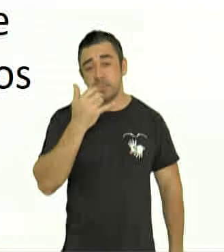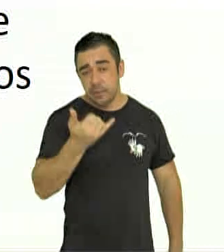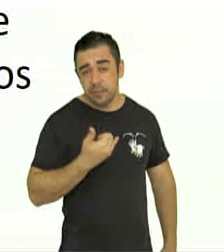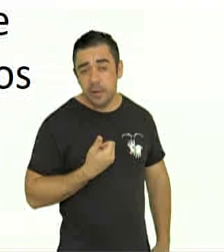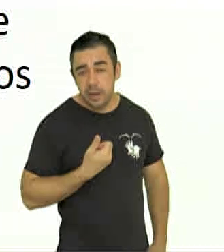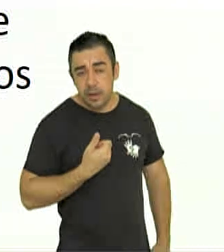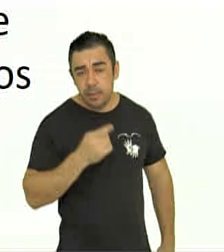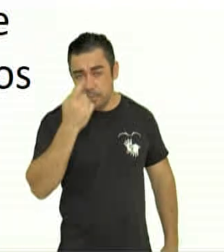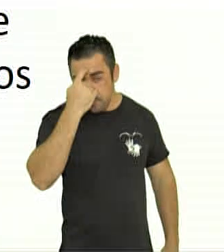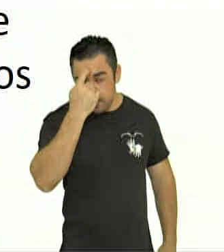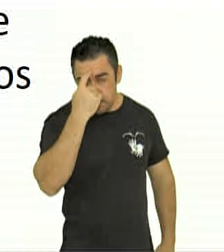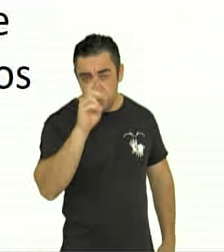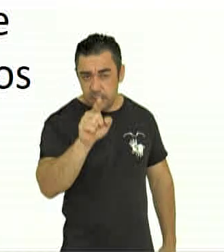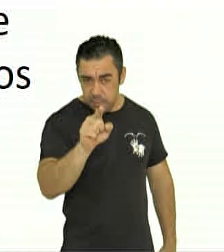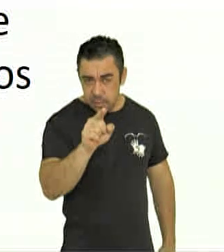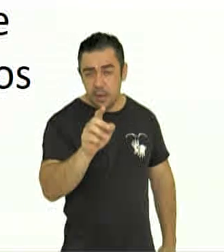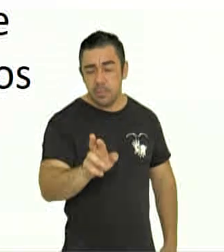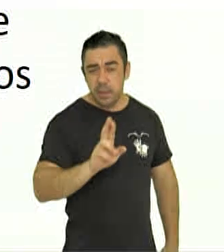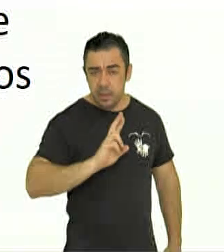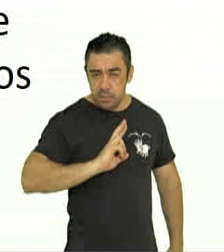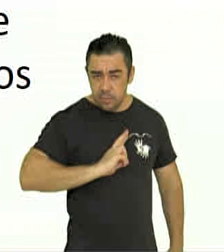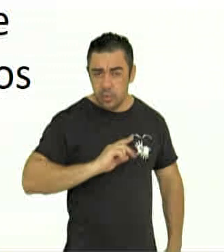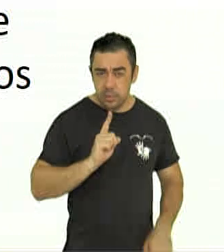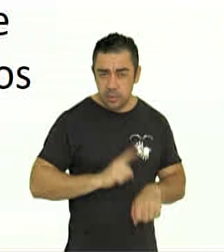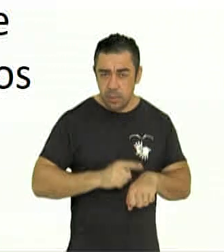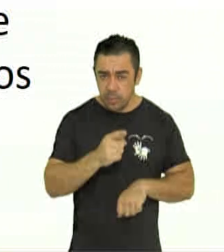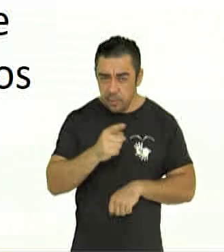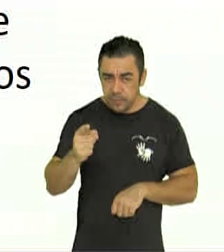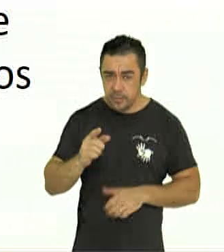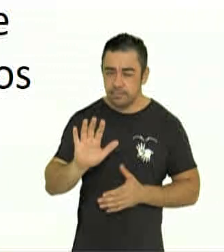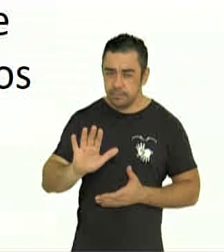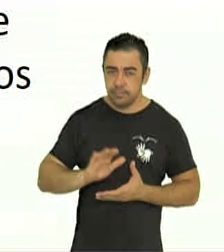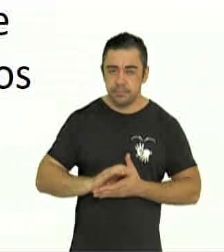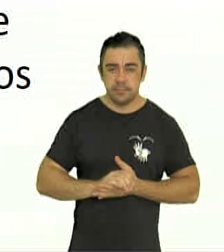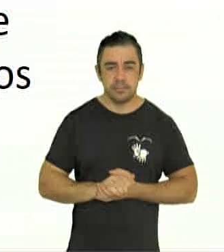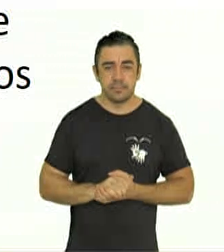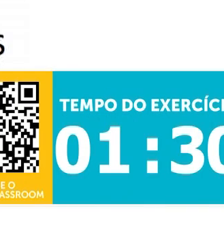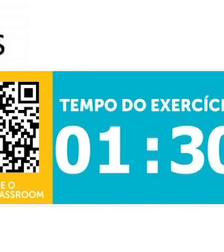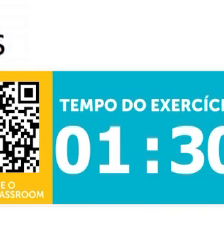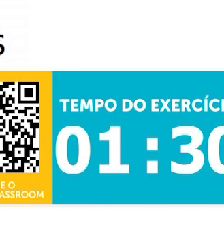diz? Pensa aí direitinho, eu dou um tempinho para você e a gente já volta.